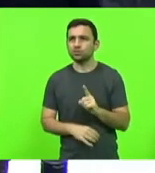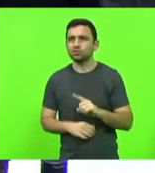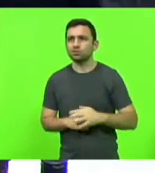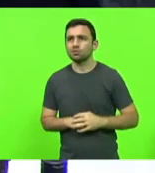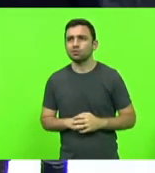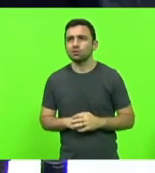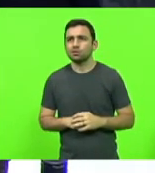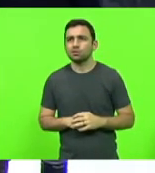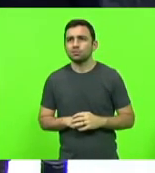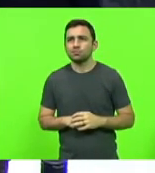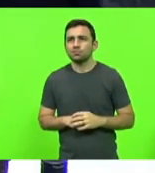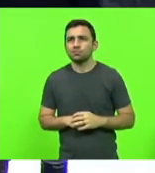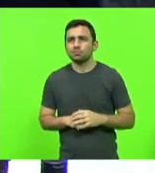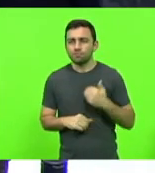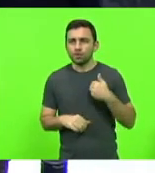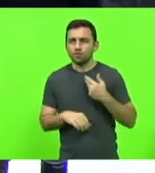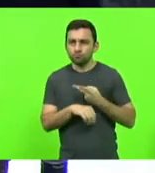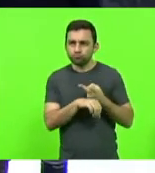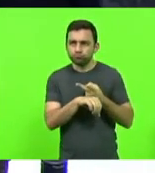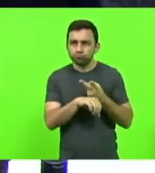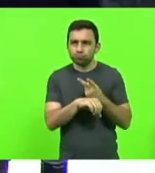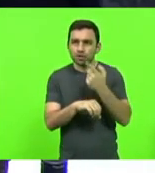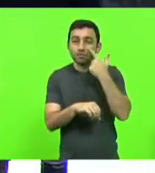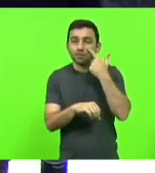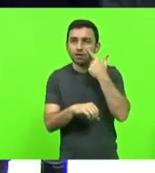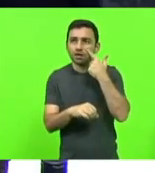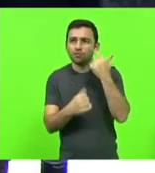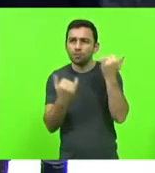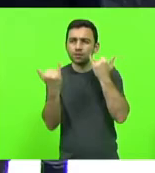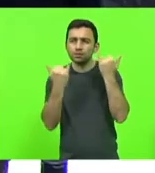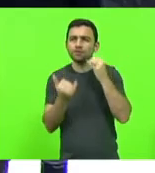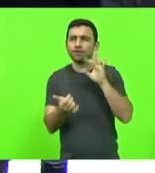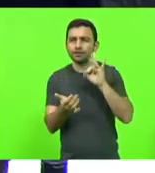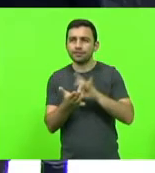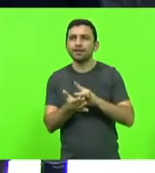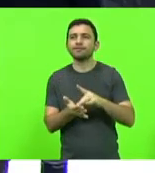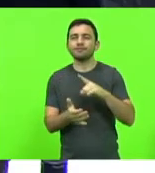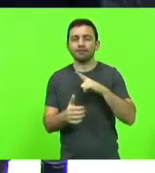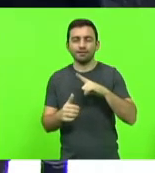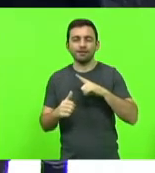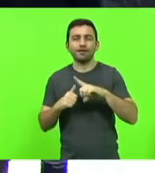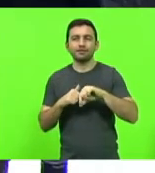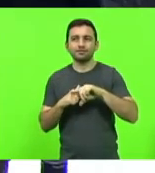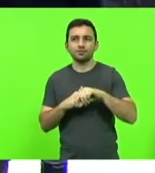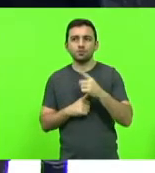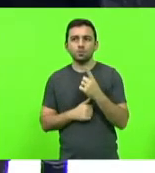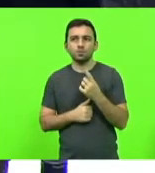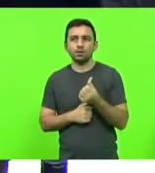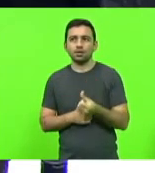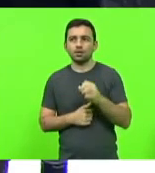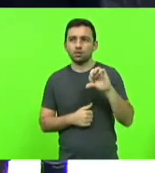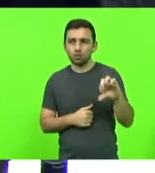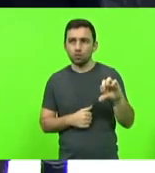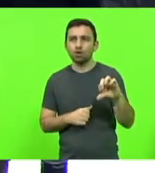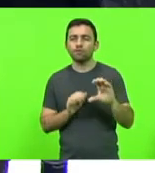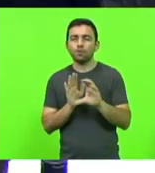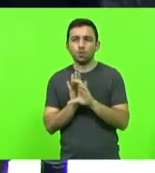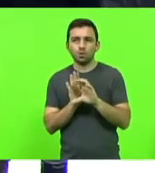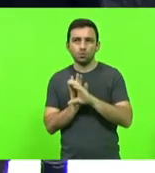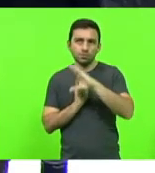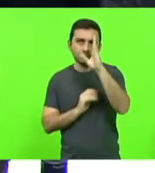não acredito. E eu fui atrás para buscar informação. E, de fato, existe esse artigo 169 no Código de Trânsito